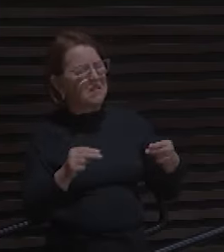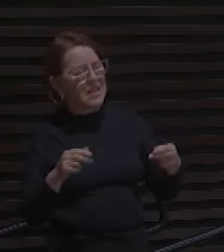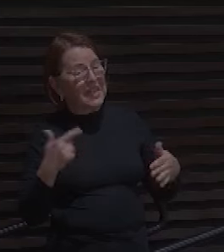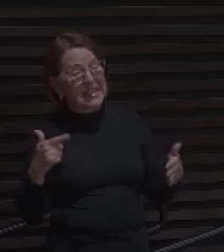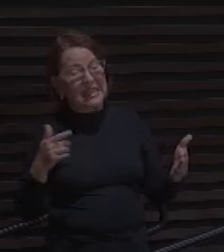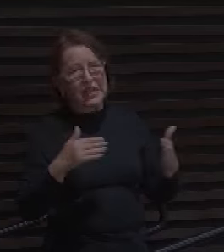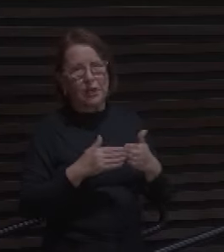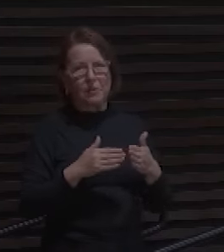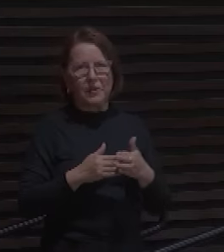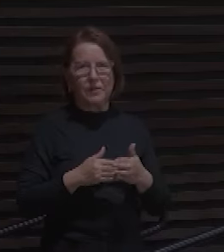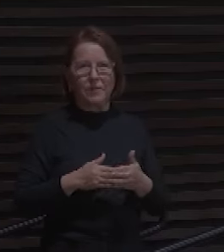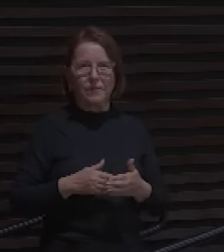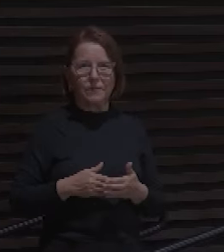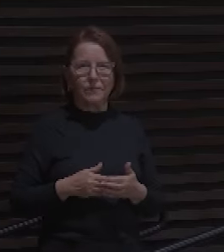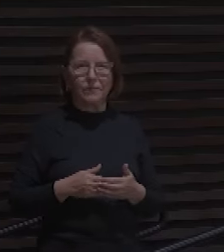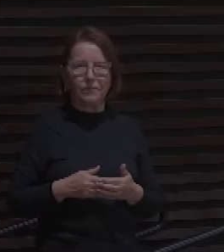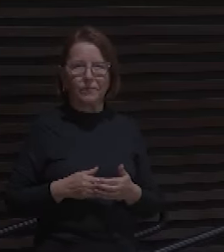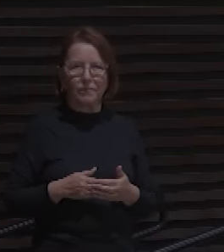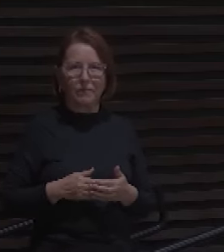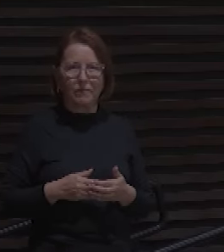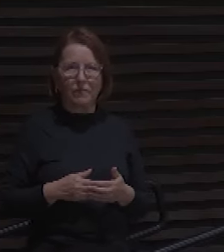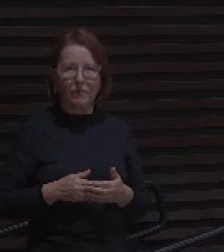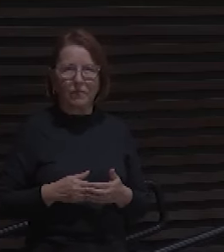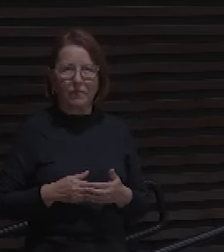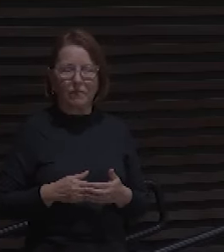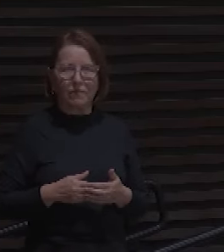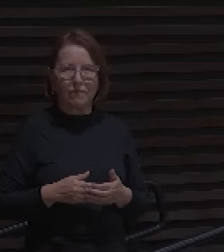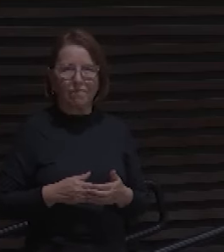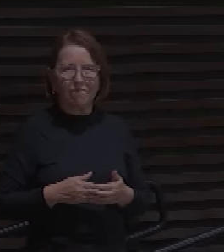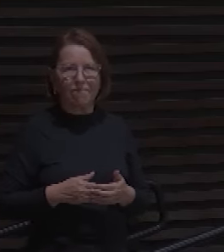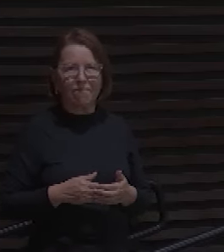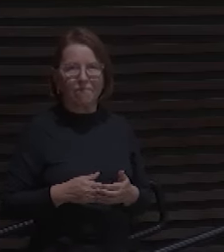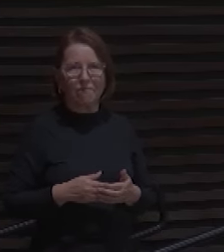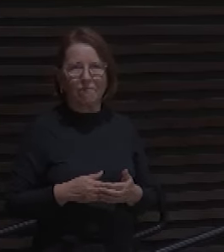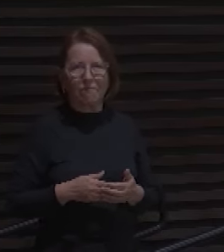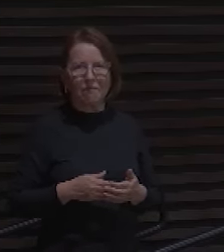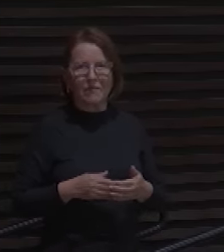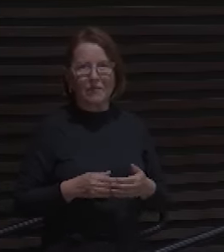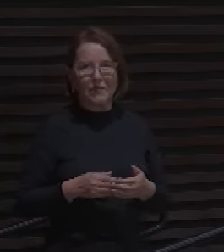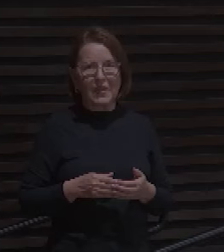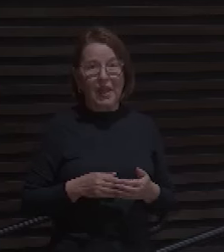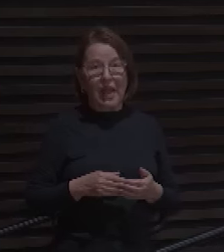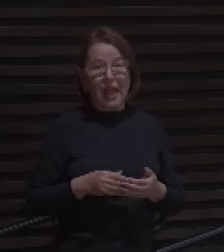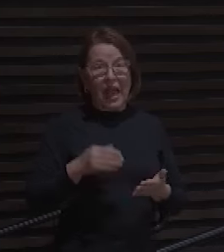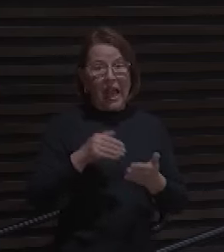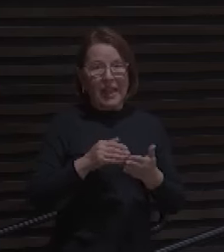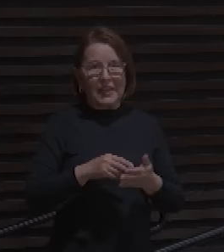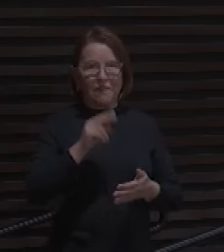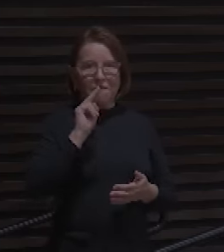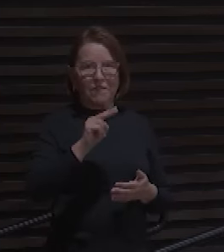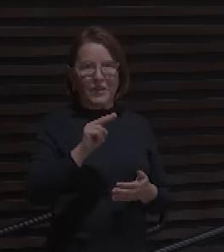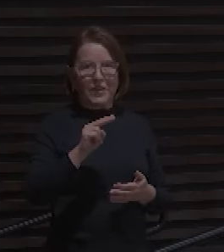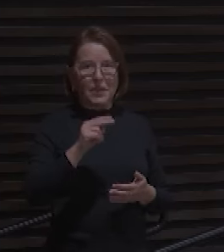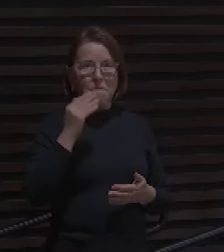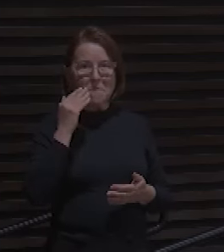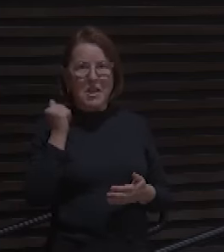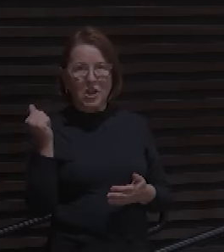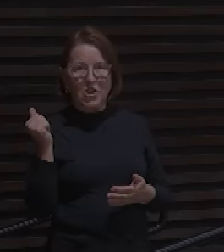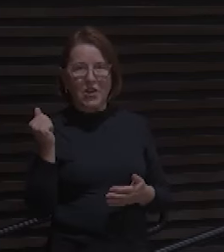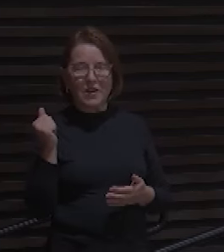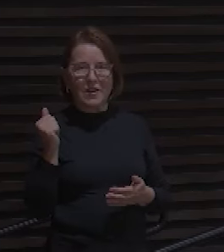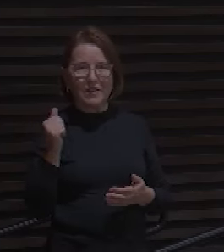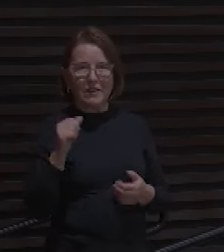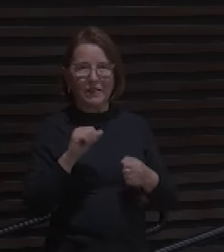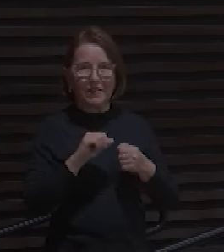Até ver o que era melhor seria que fizesse os filhos dos homens debaixo do céu durante os poucos dias da